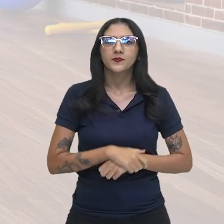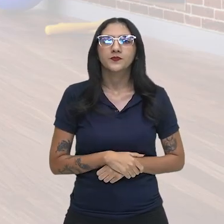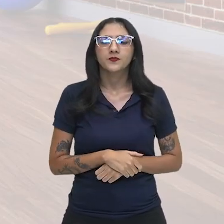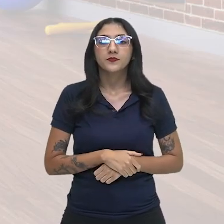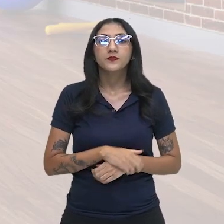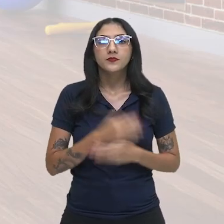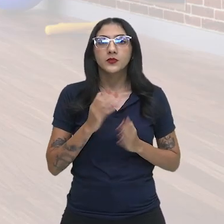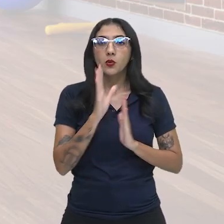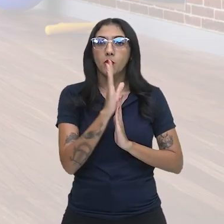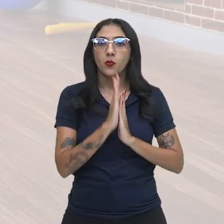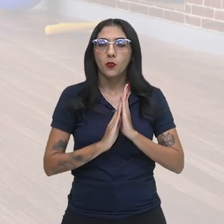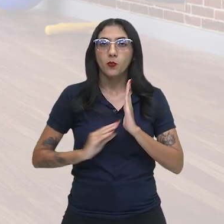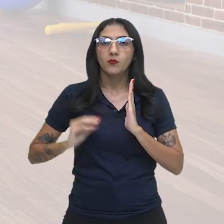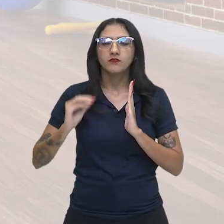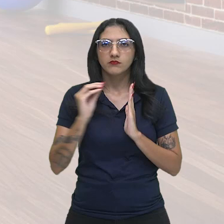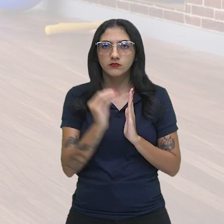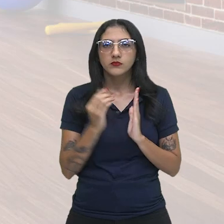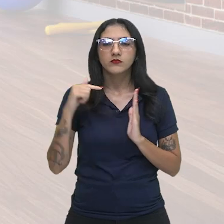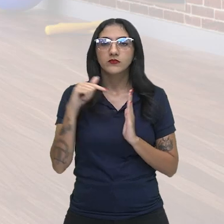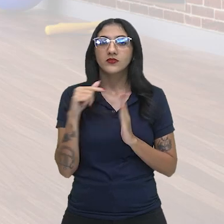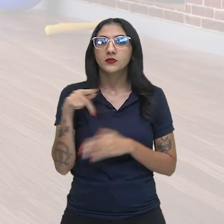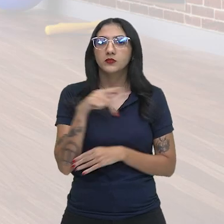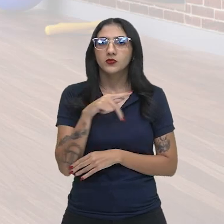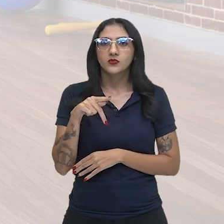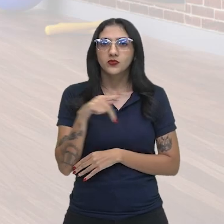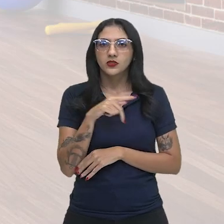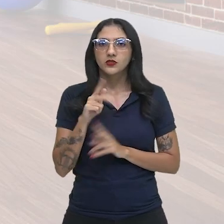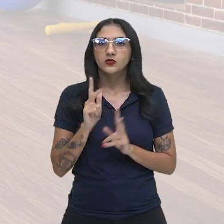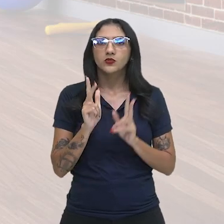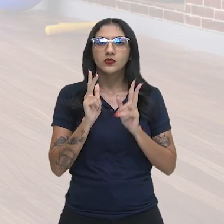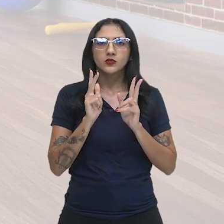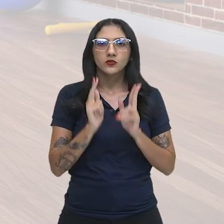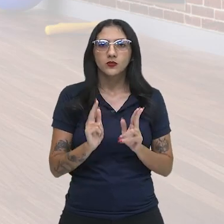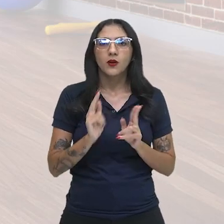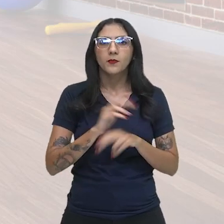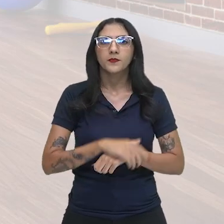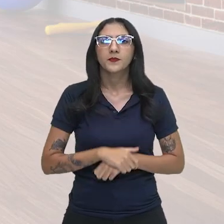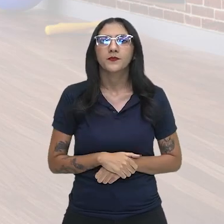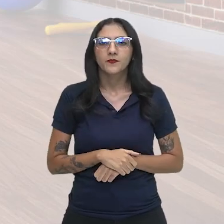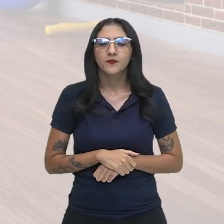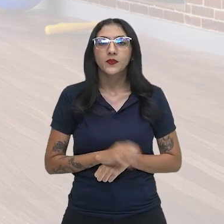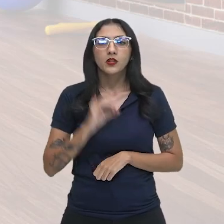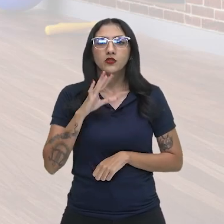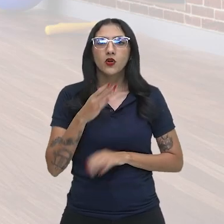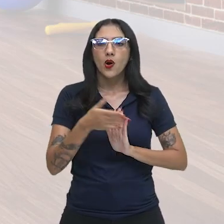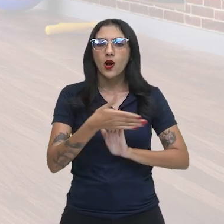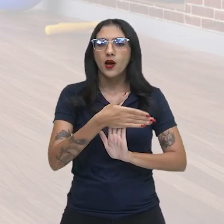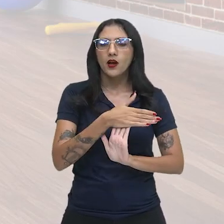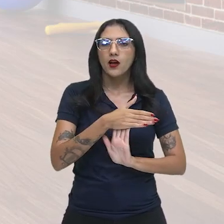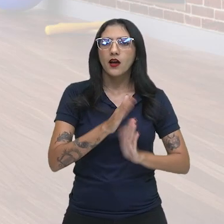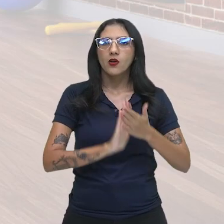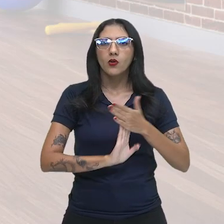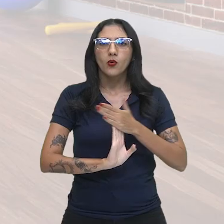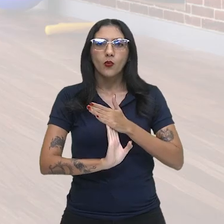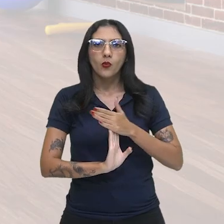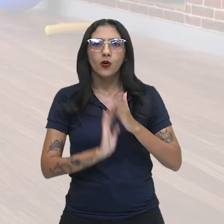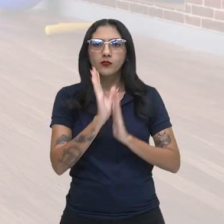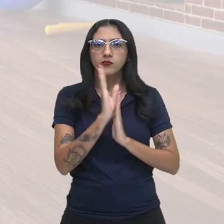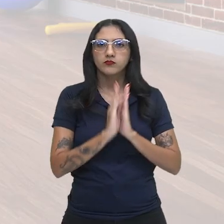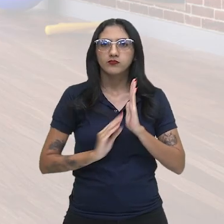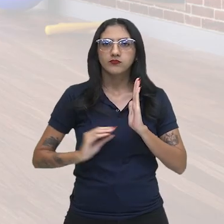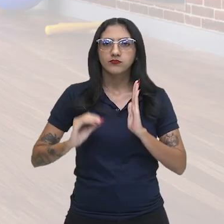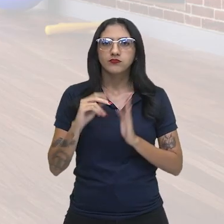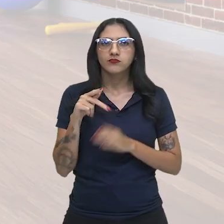Então vamos lá? Já fica de pé todo mundo, vamos lá, alongar o nosso corpo, puxa o